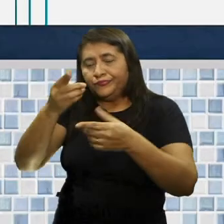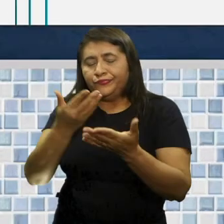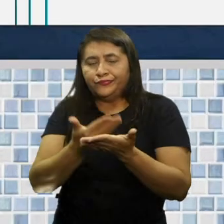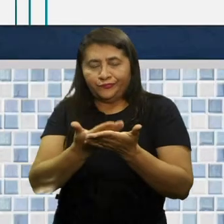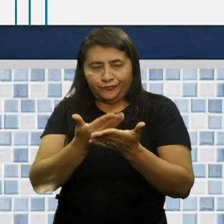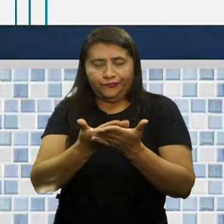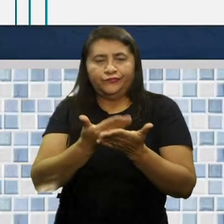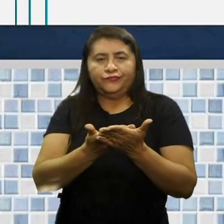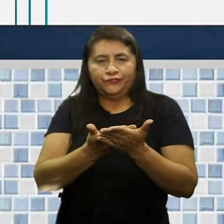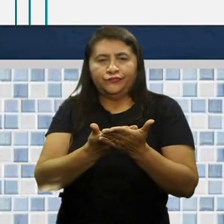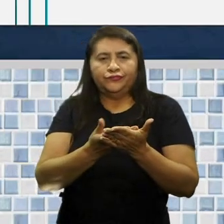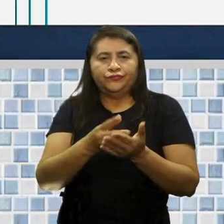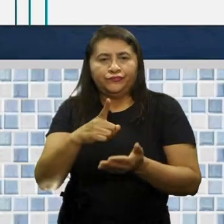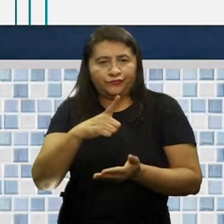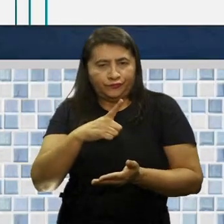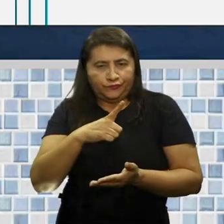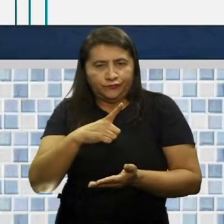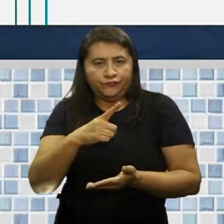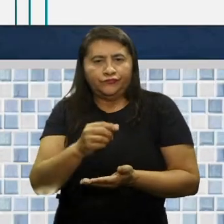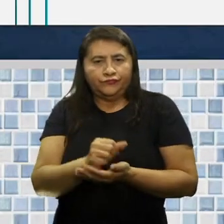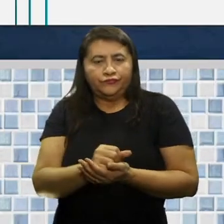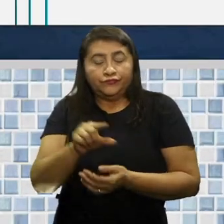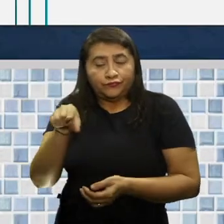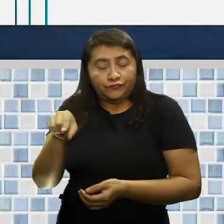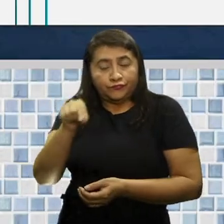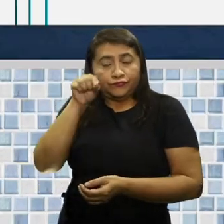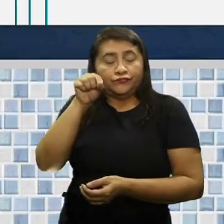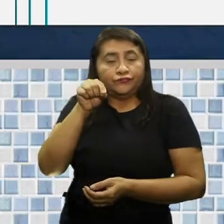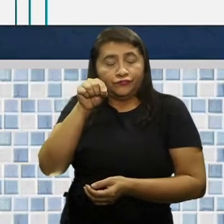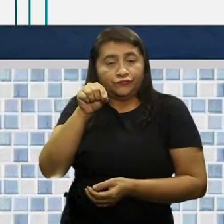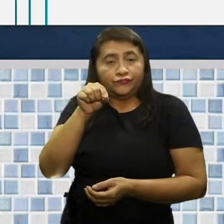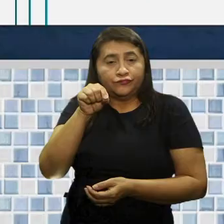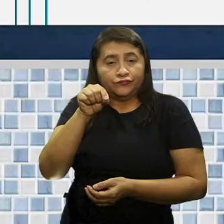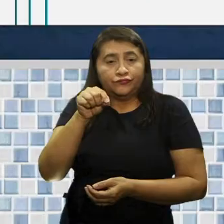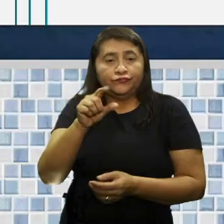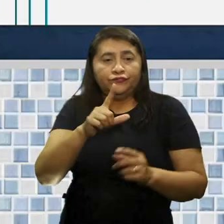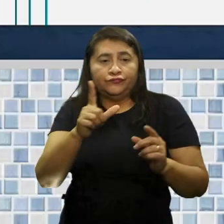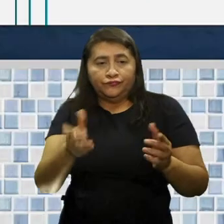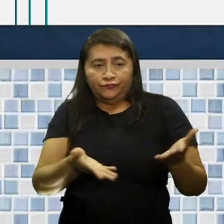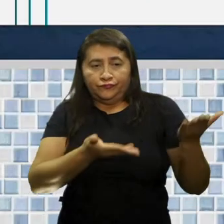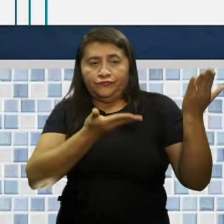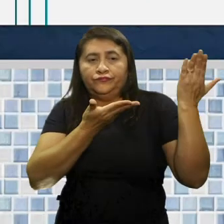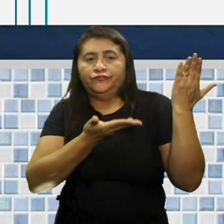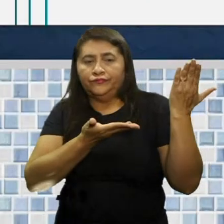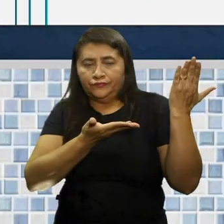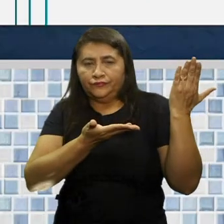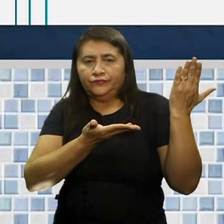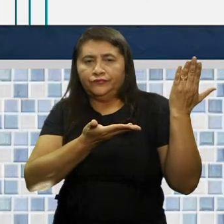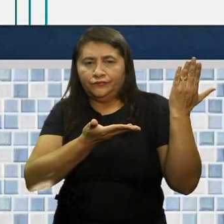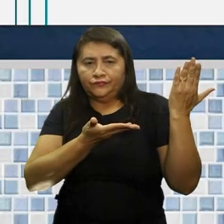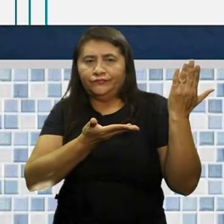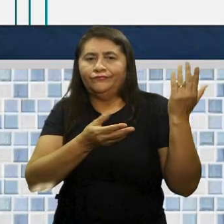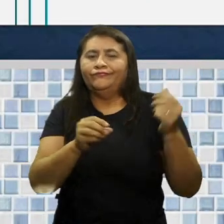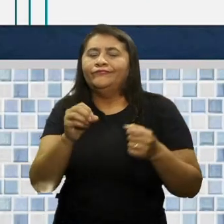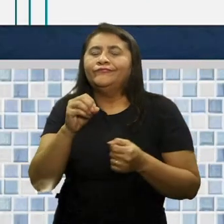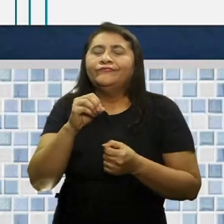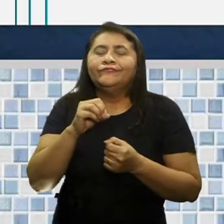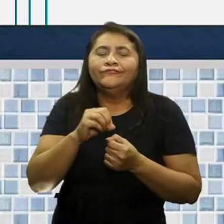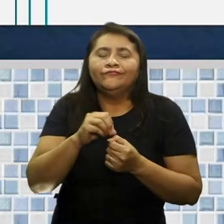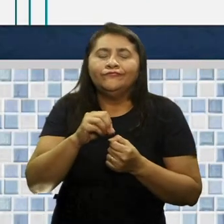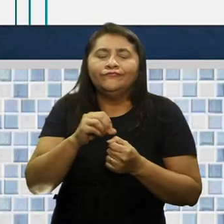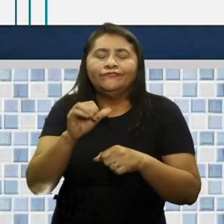quiser. Vocês têm aí. Vocês vão escolher instructions to play a game that you like. Vocês vão